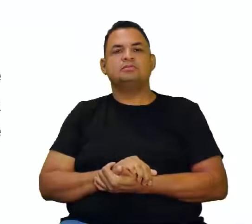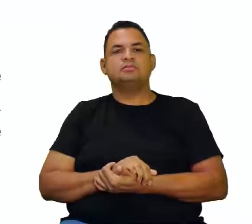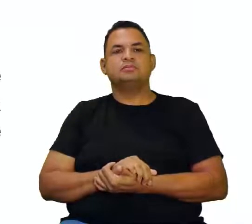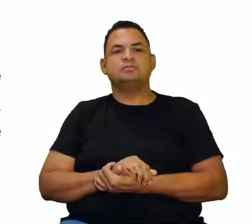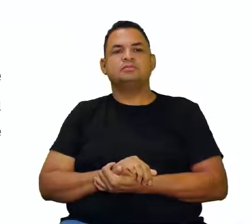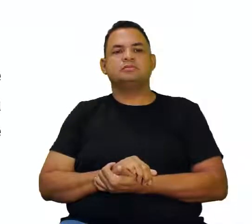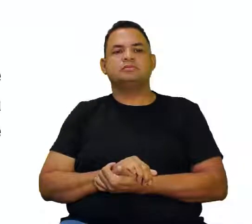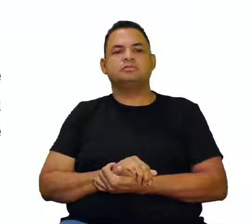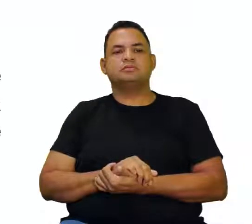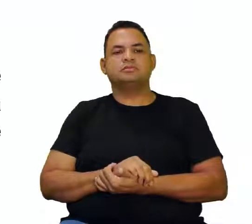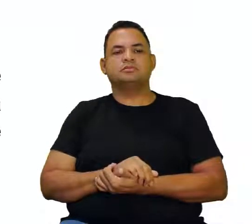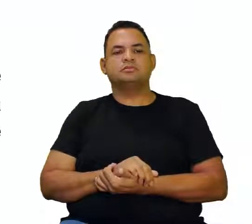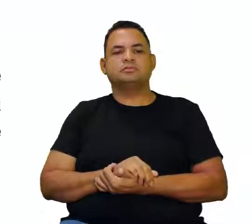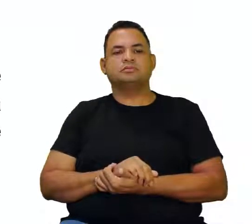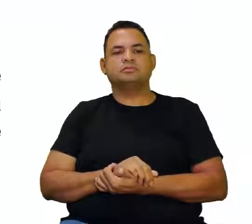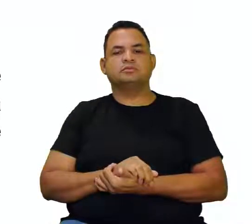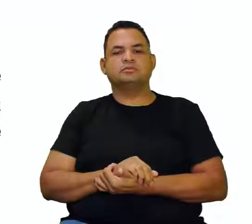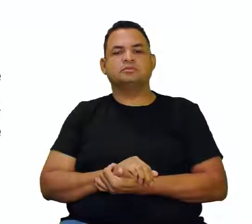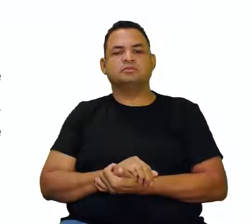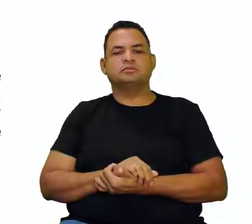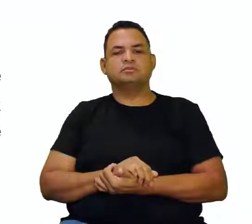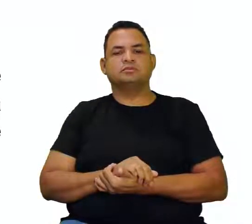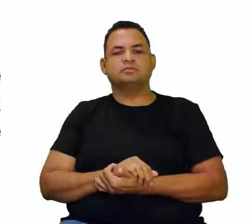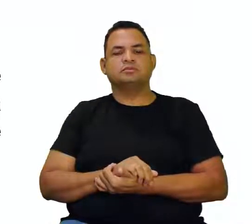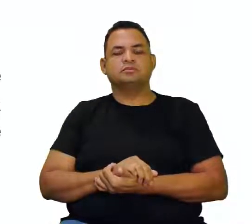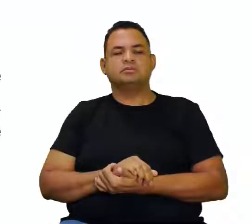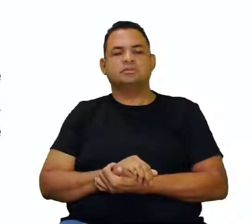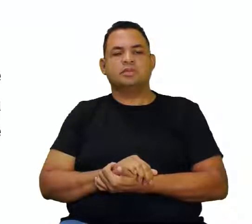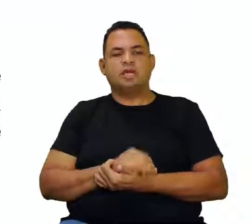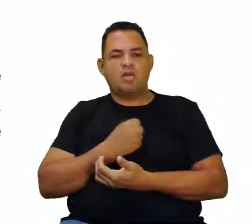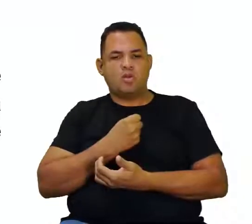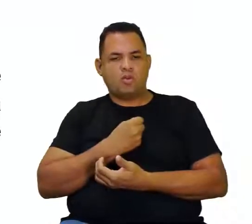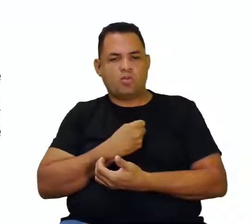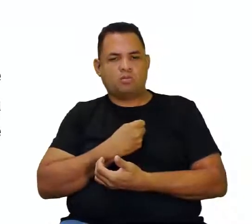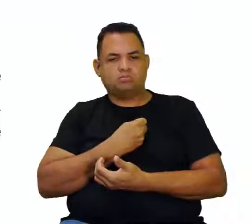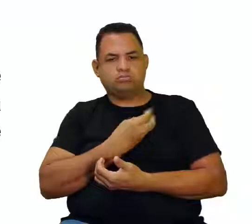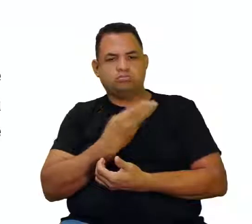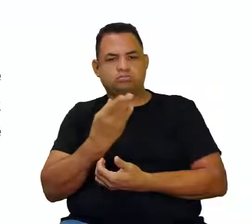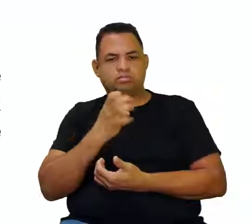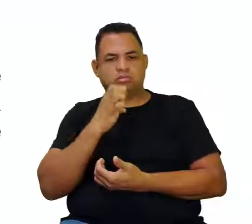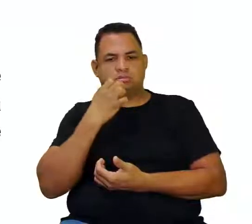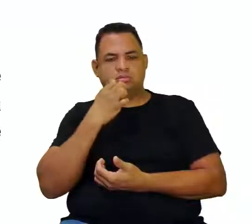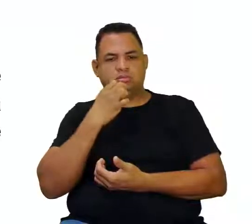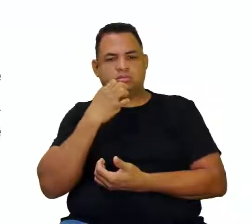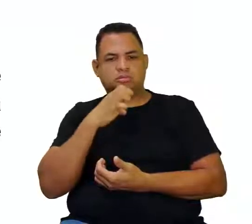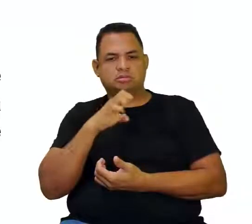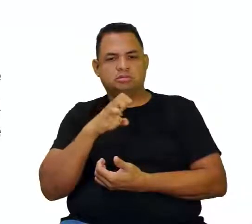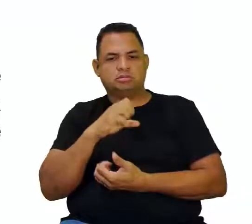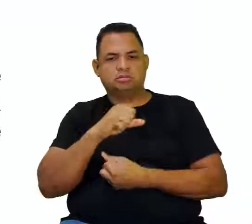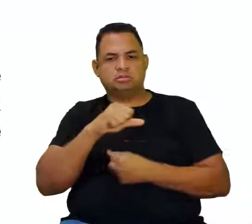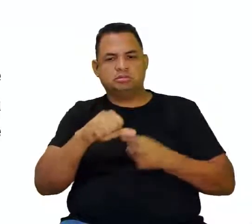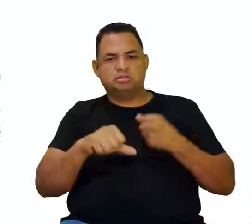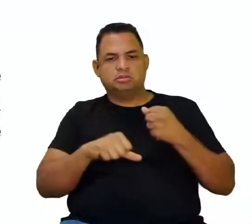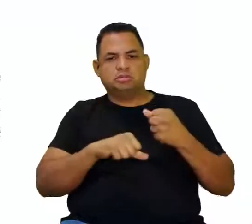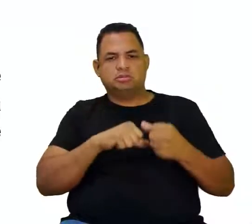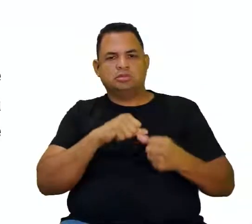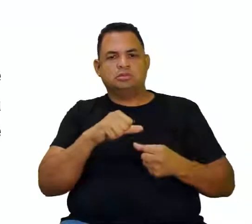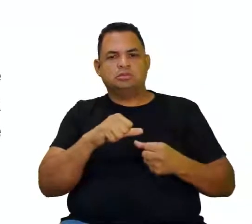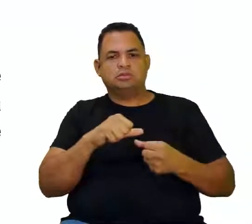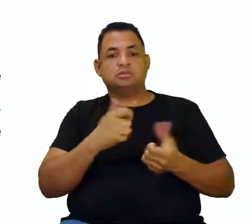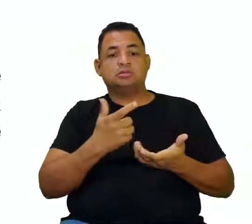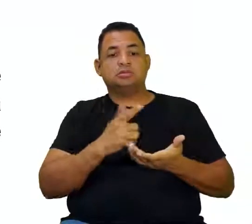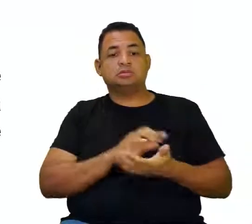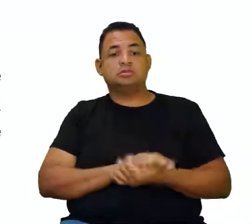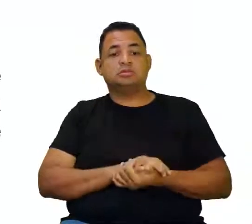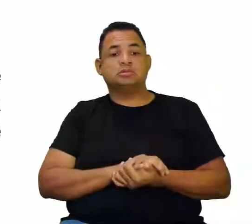que essa quantidade de energia que foi necessária para transformar a água líquida em vapor de água, ela é igual à